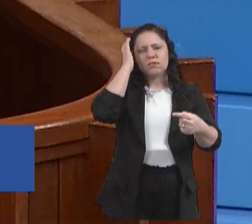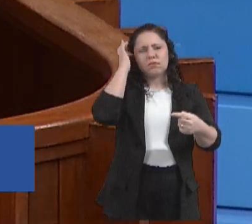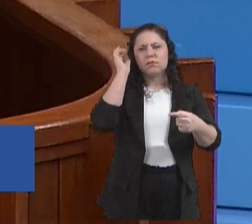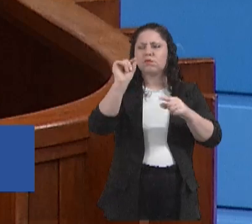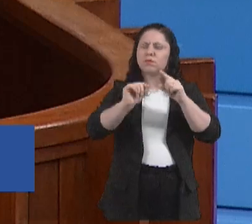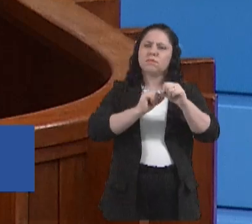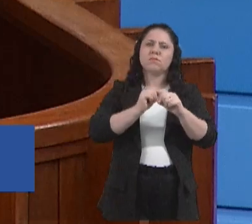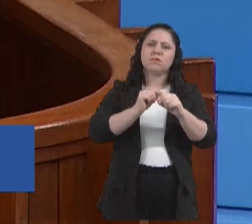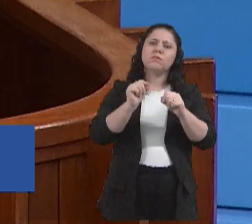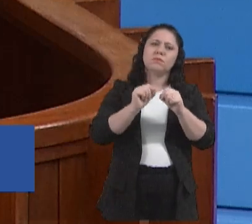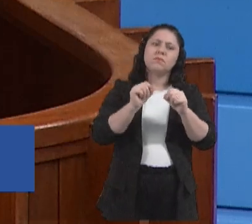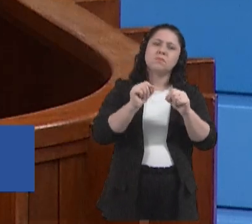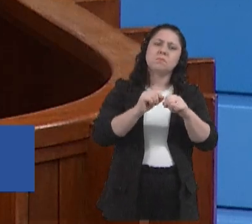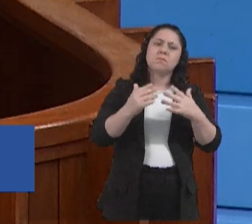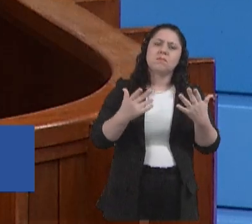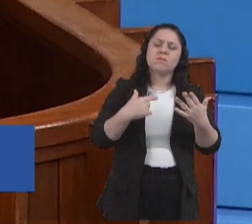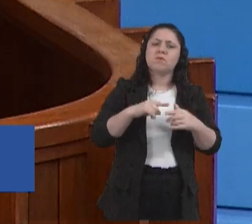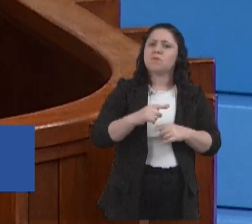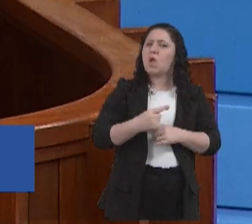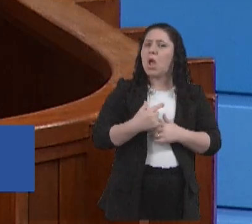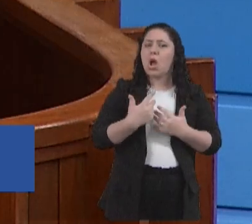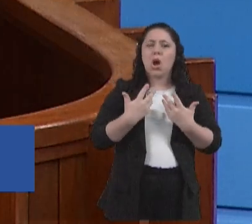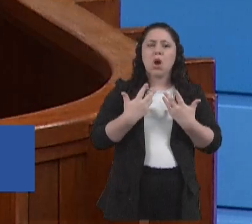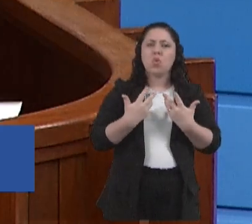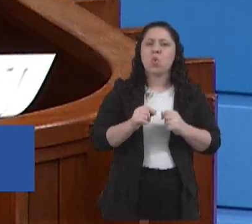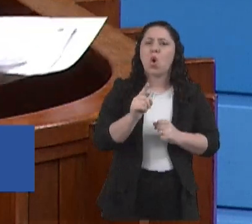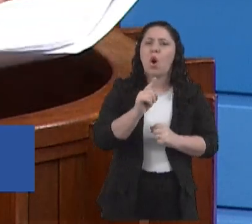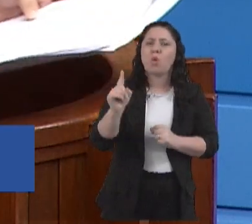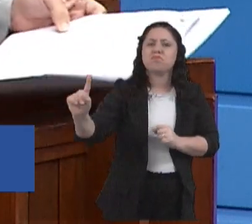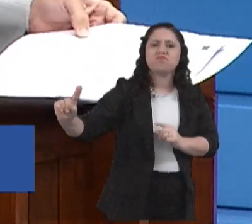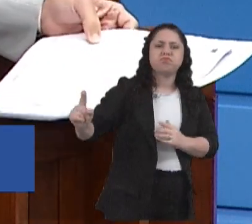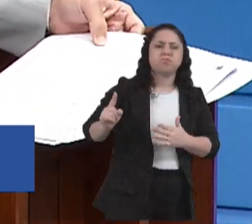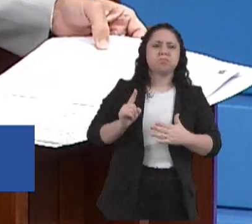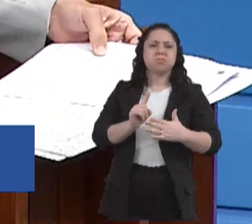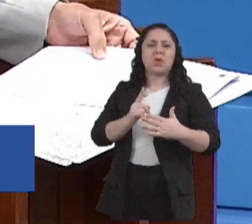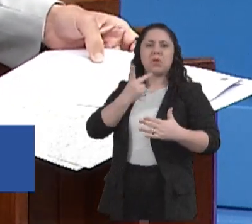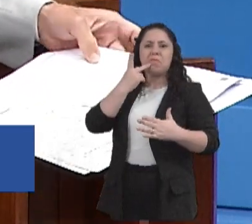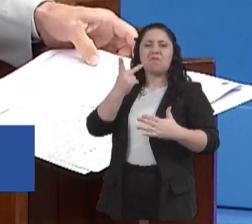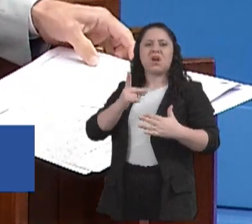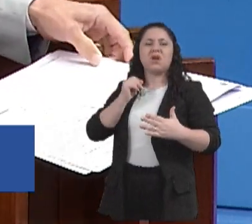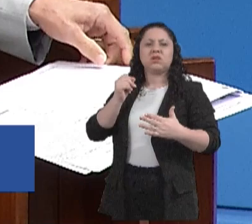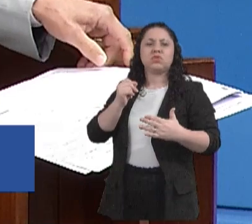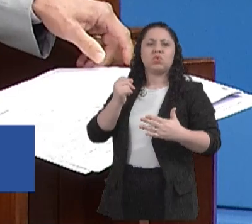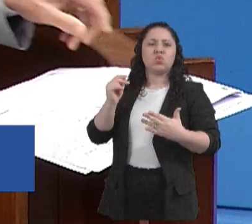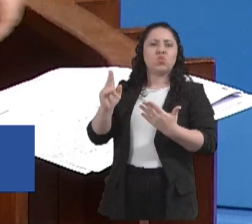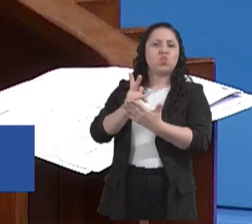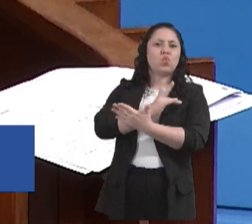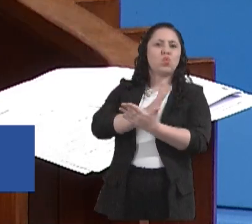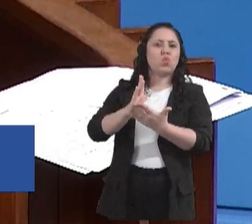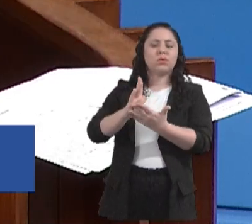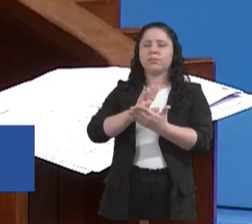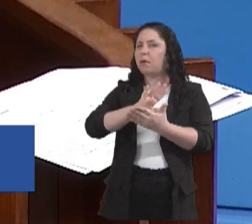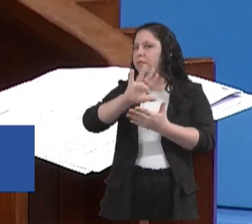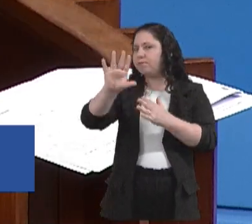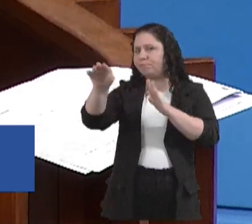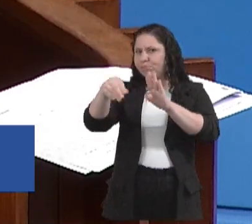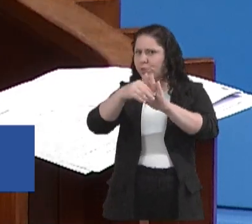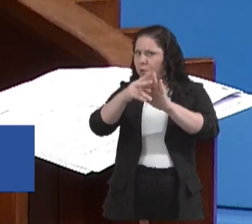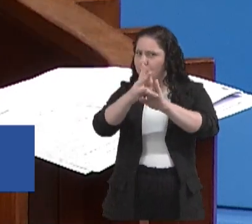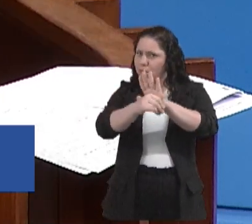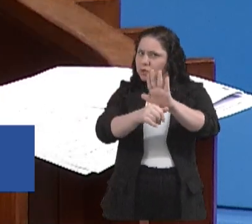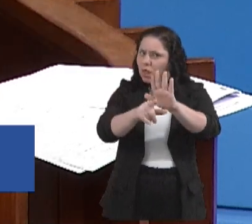fazendo, portanto, não admito que alguém venha aqui e fale algo que não está